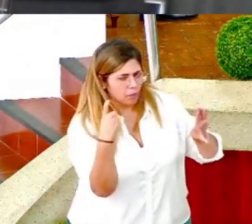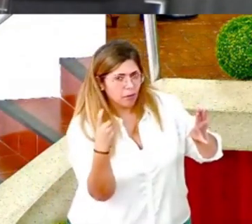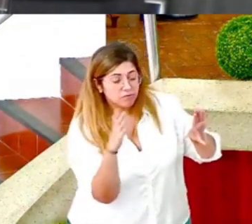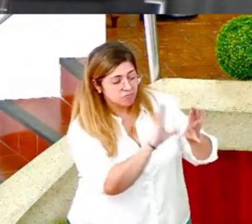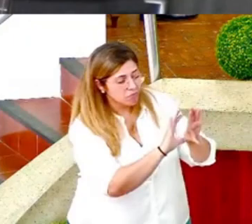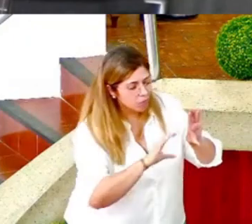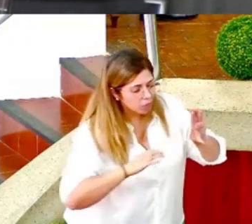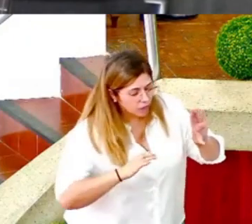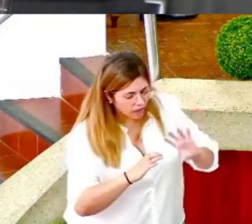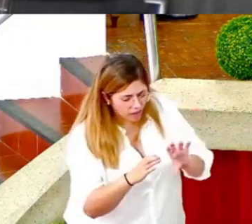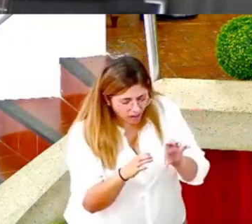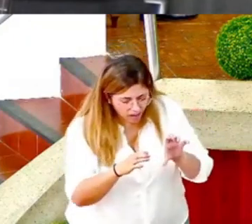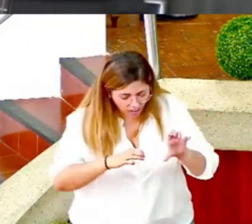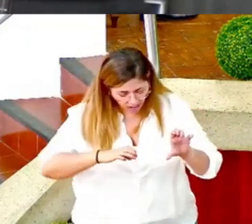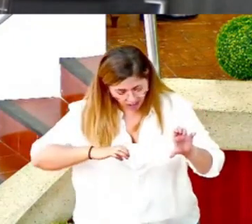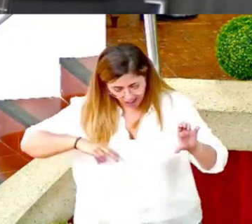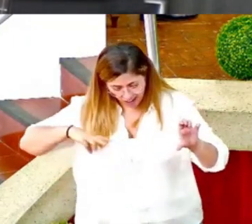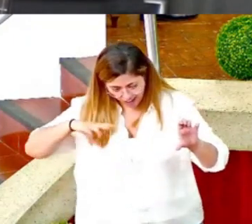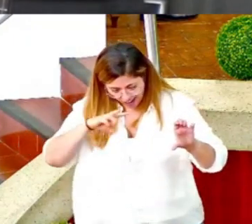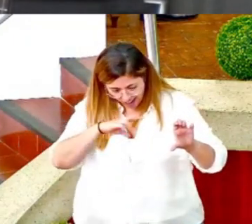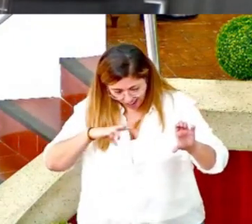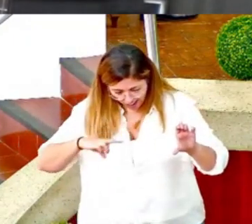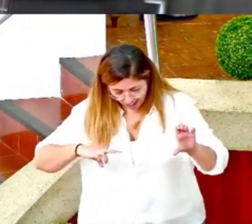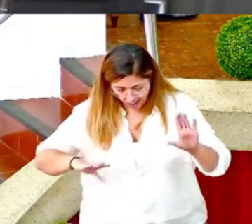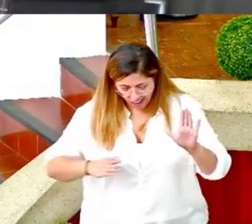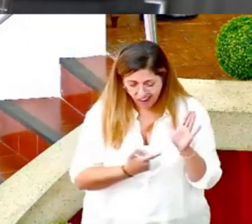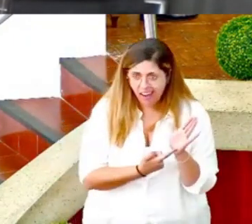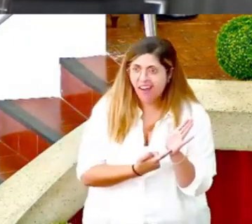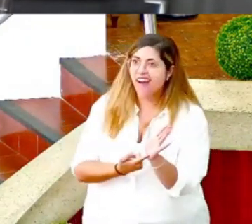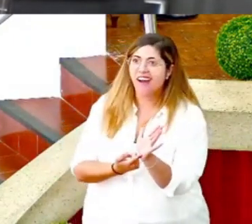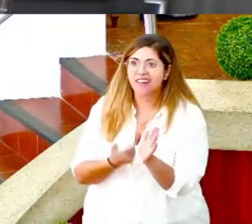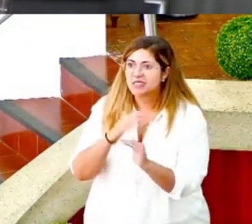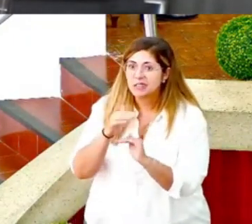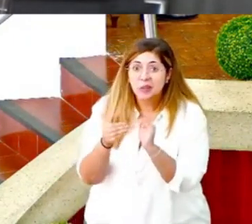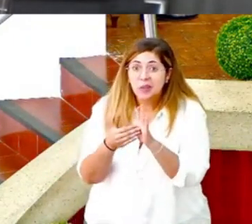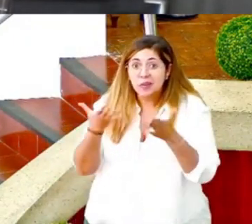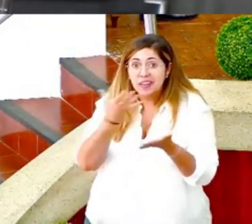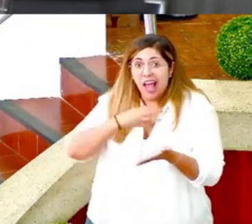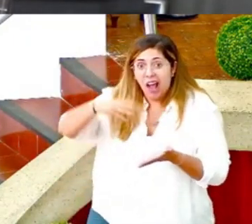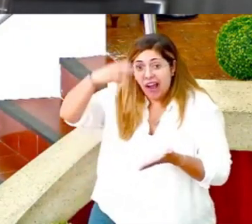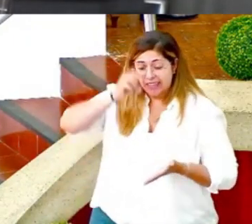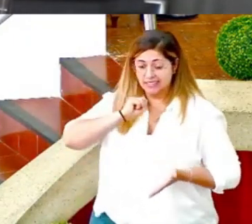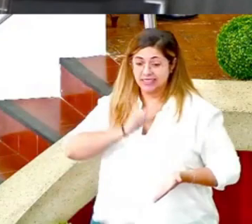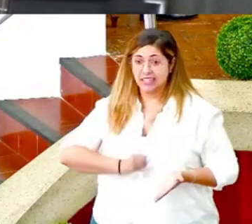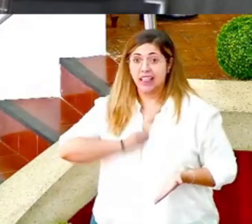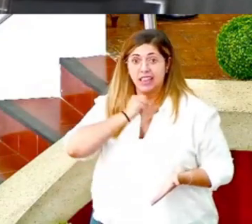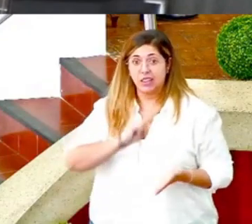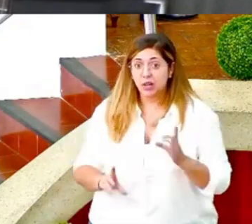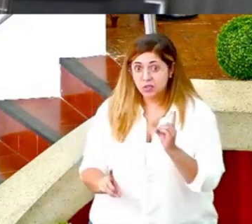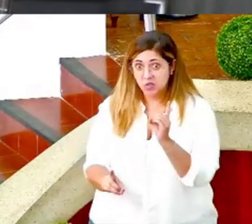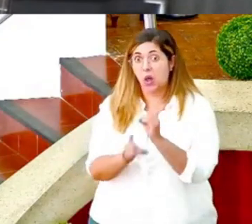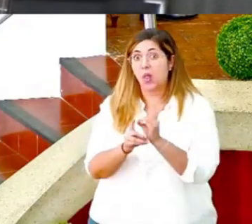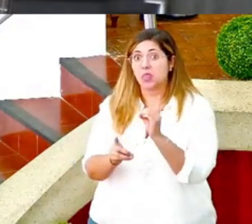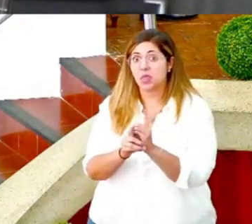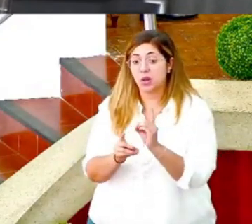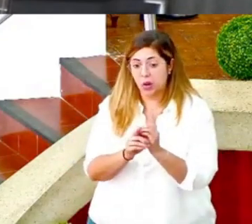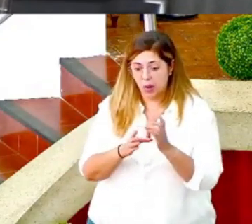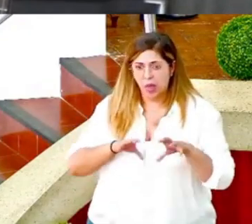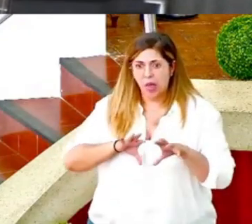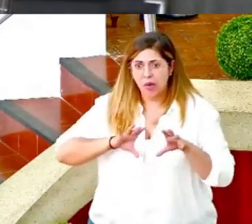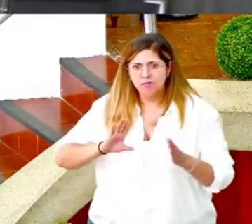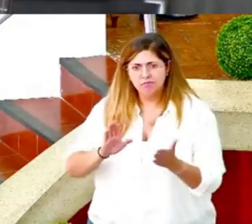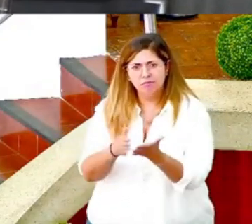Senhor. Relatou mais o escrivão Safã ao rei, dizendo, o sacerdote Ilquias me entregou um